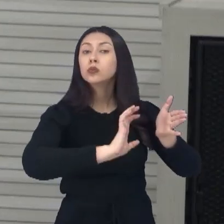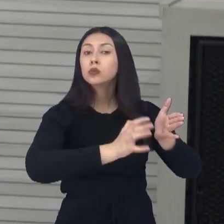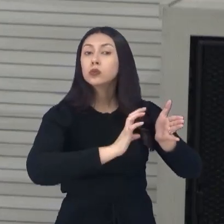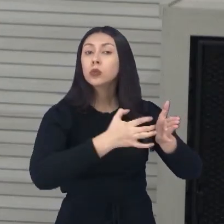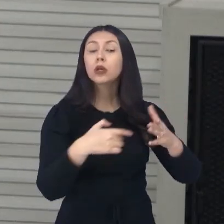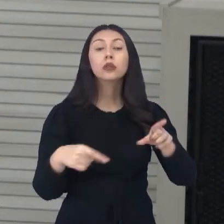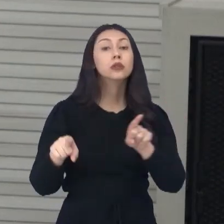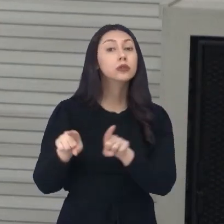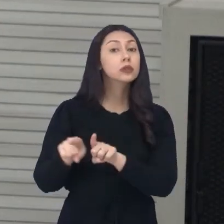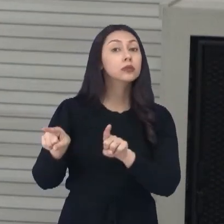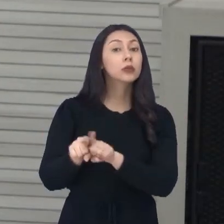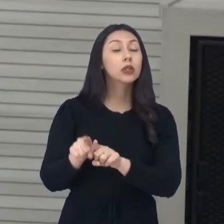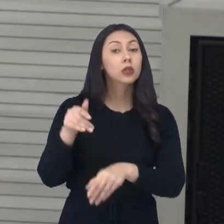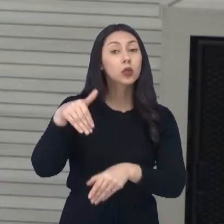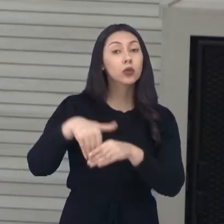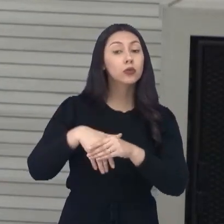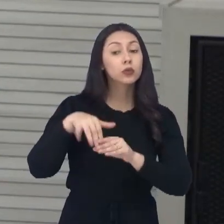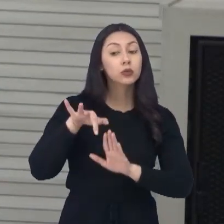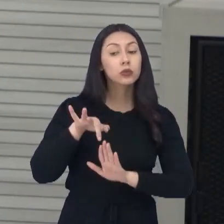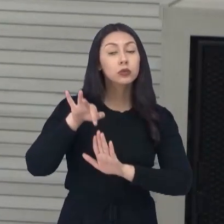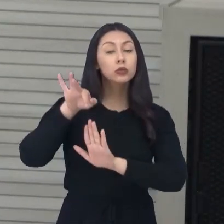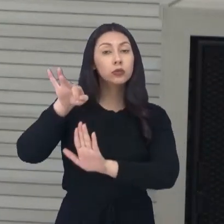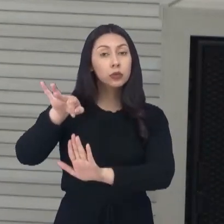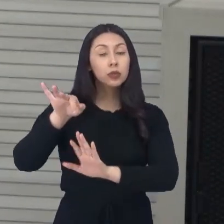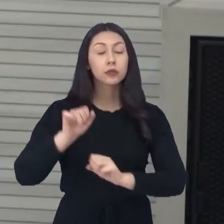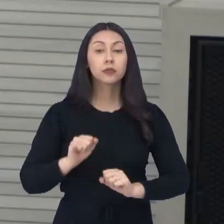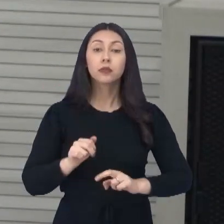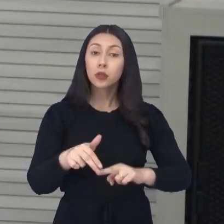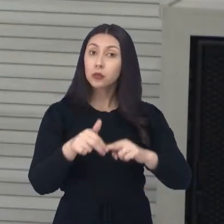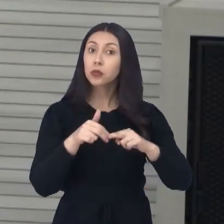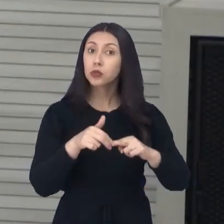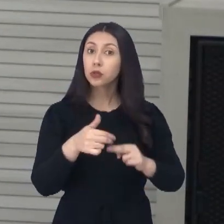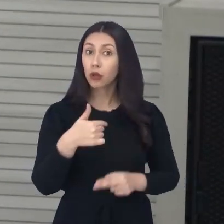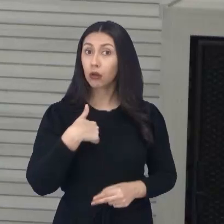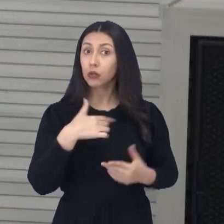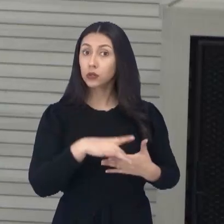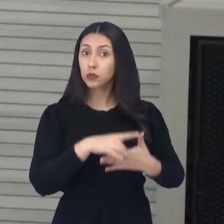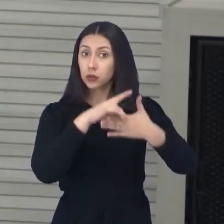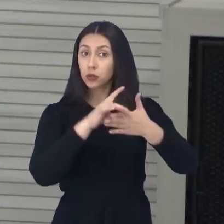e também o encaminhamento da votação. Então, como líder do PSD,